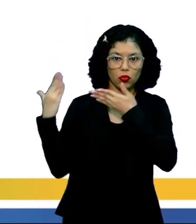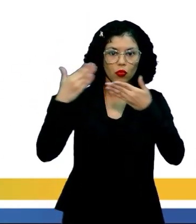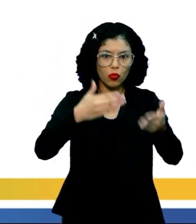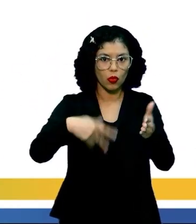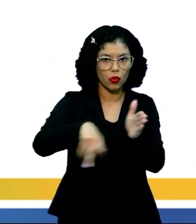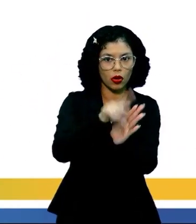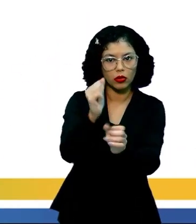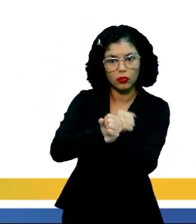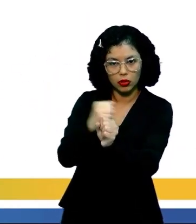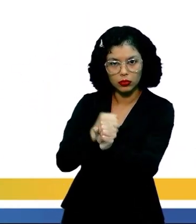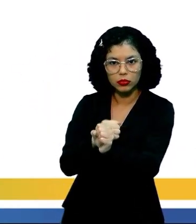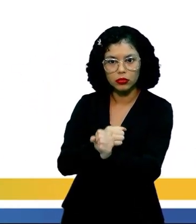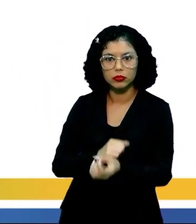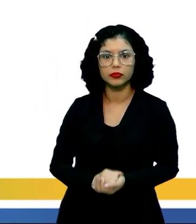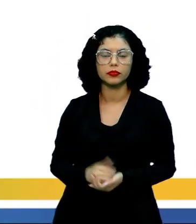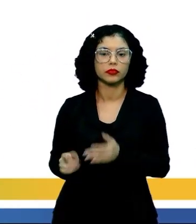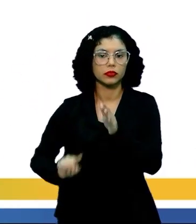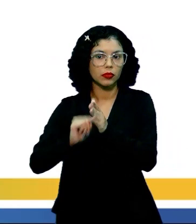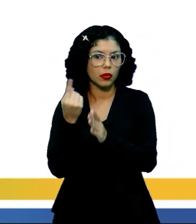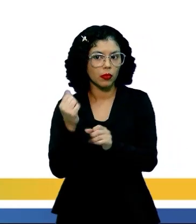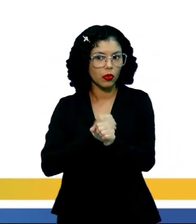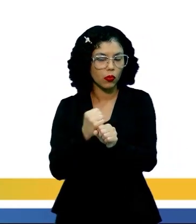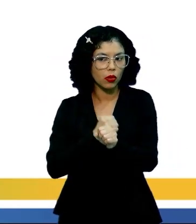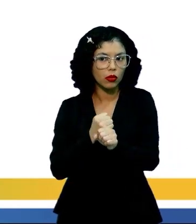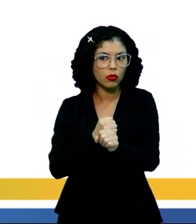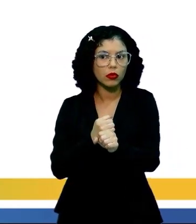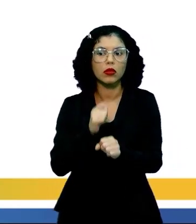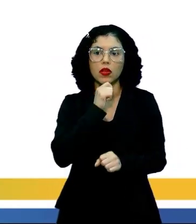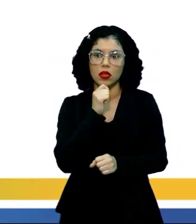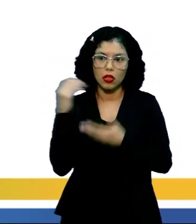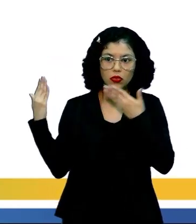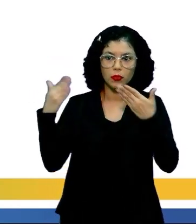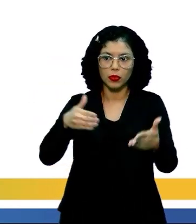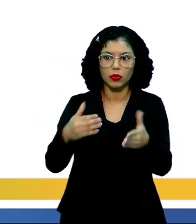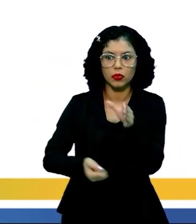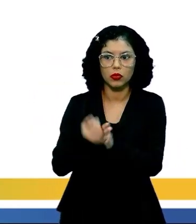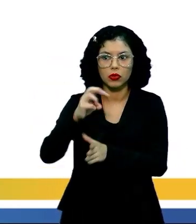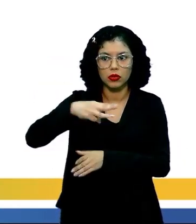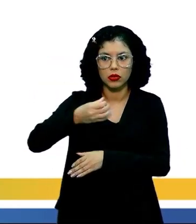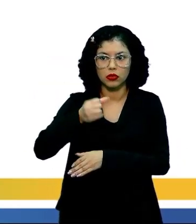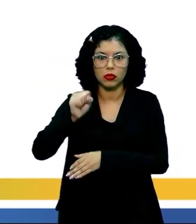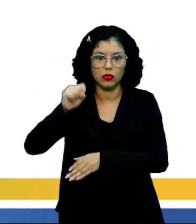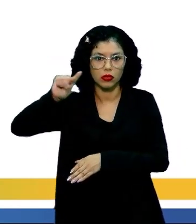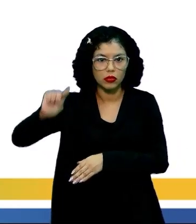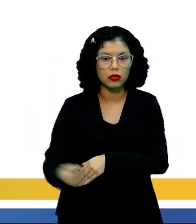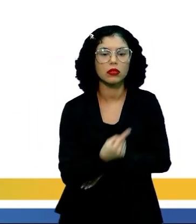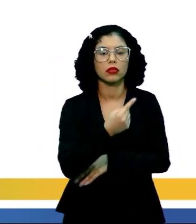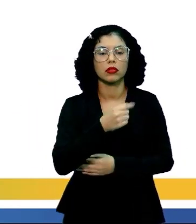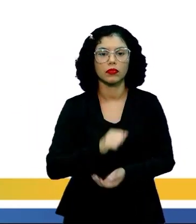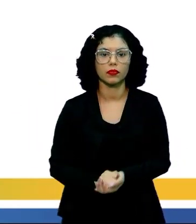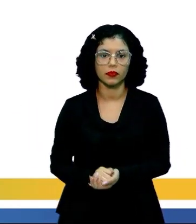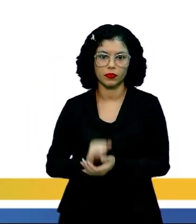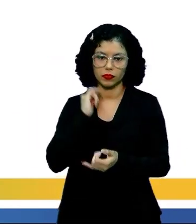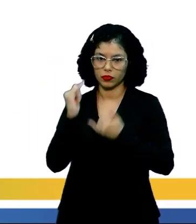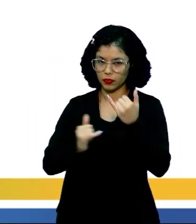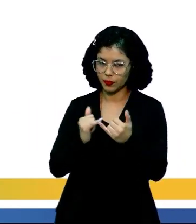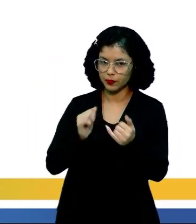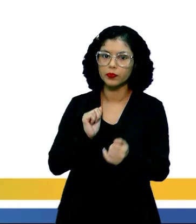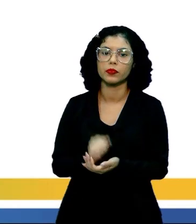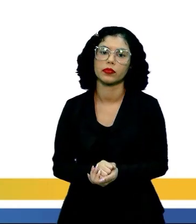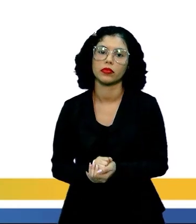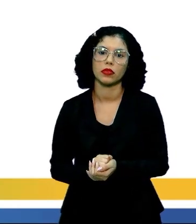meta anual. No primeiro ano da campanha, a meta de produção era 380.000